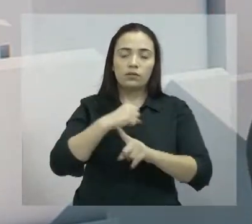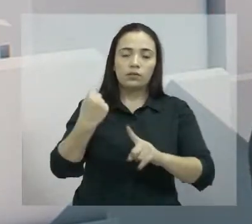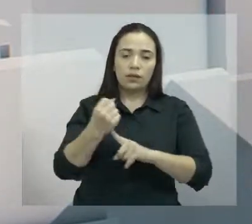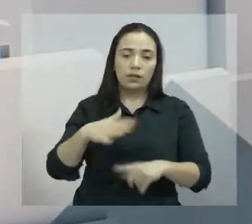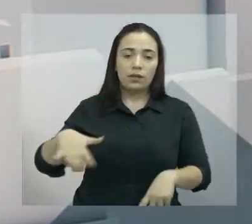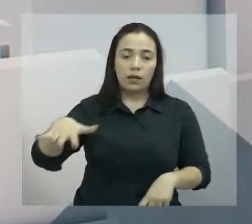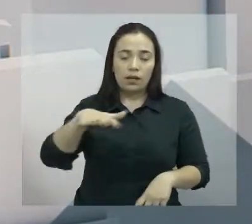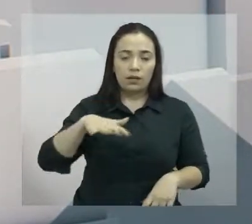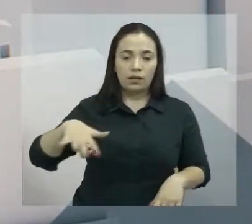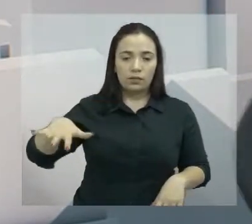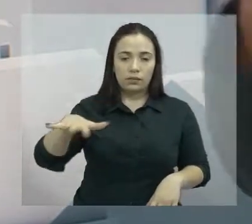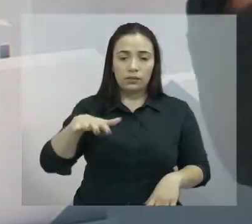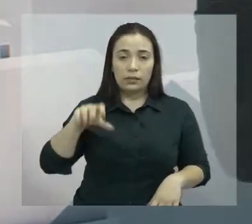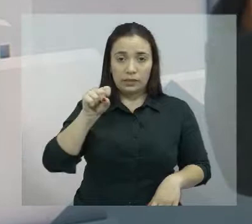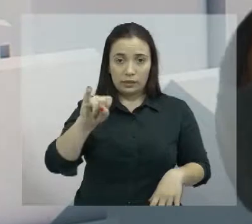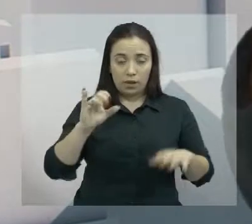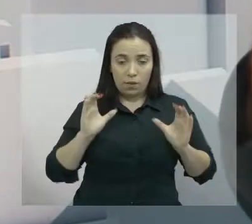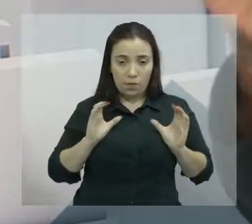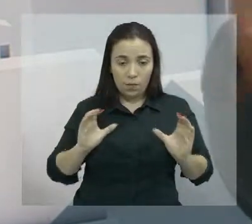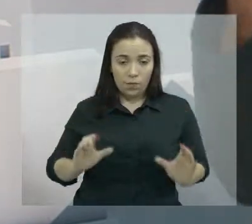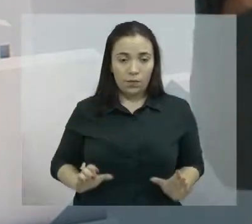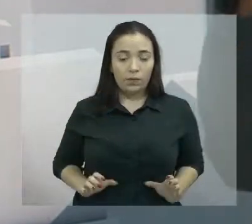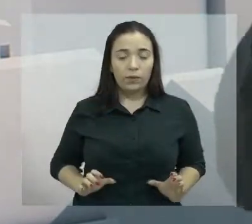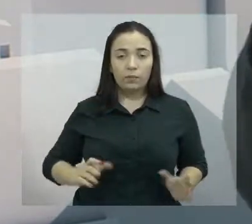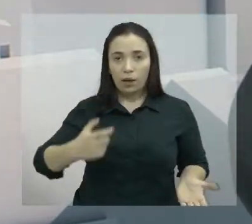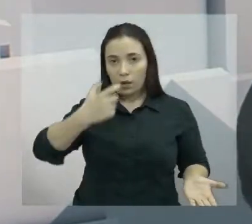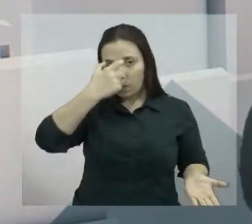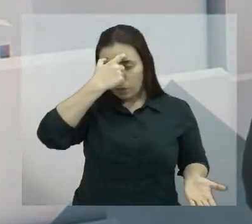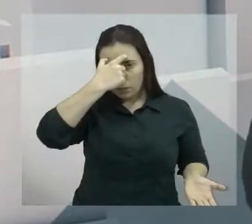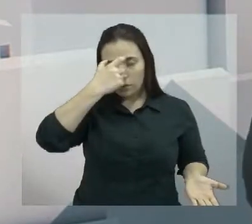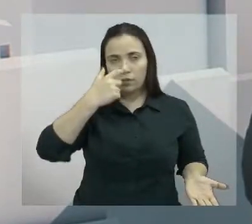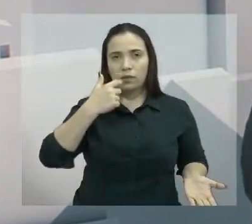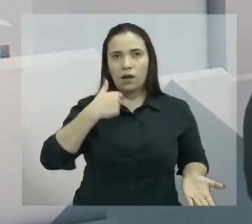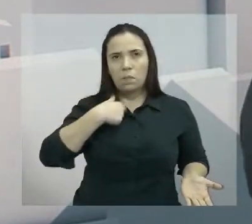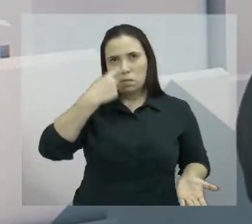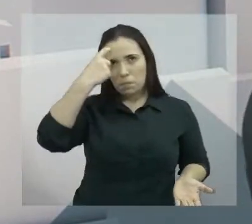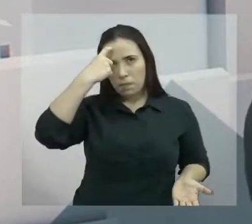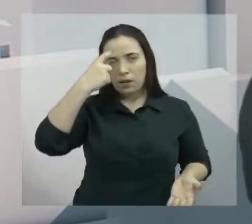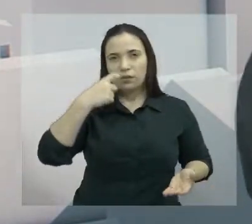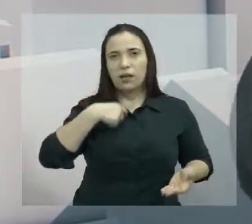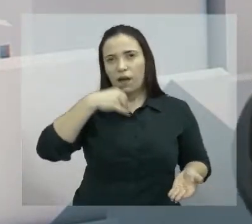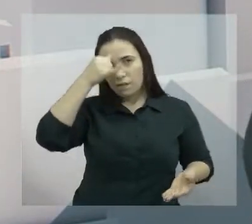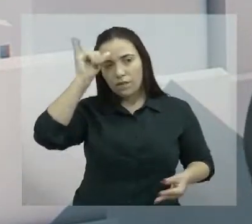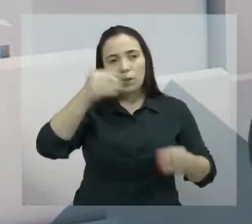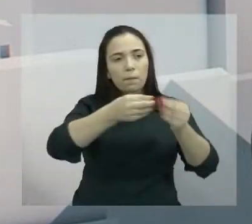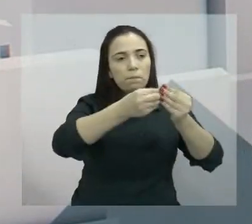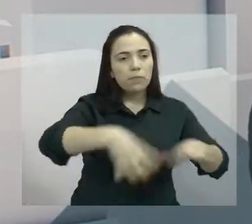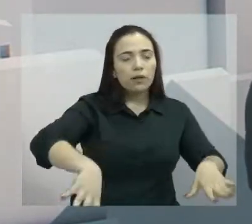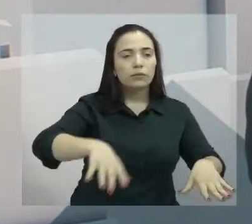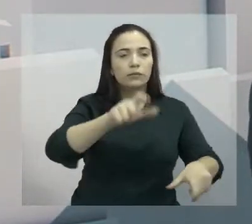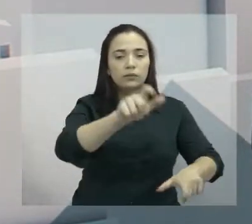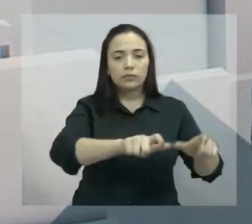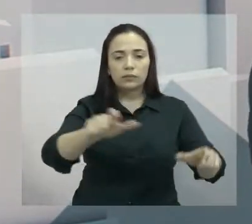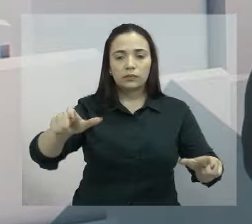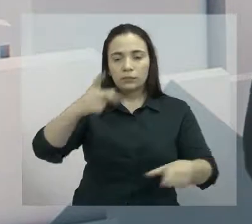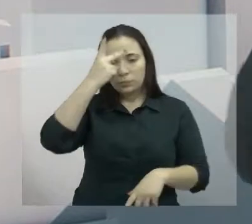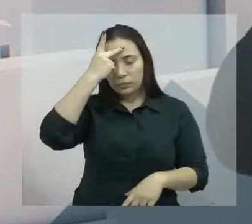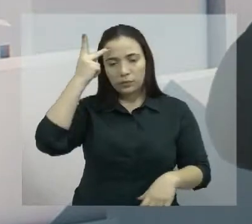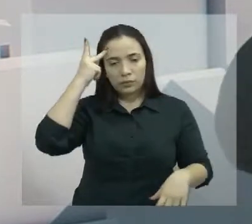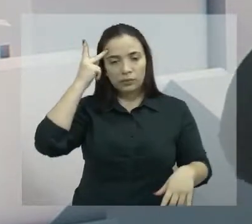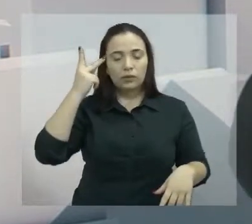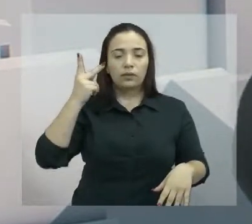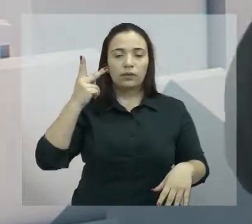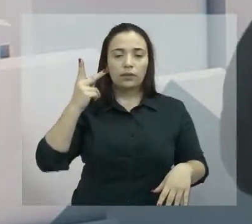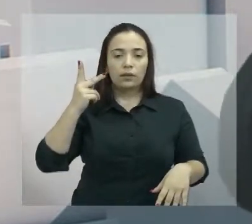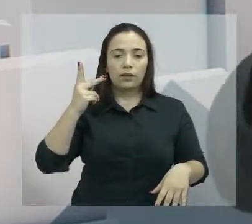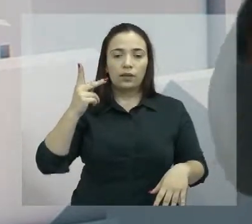porque se o comportamento for de cidadania, quer dizer, cada um de nós não só buscarmos que os nossos direitos